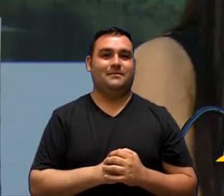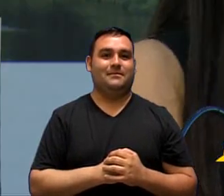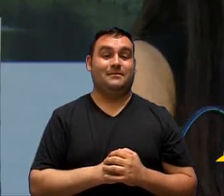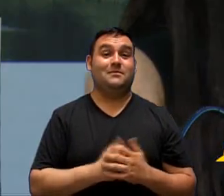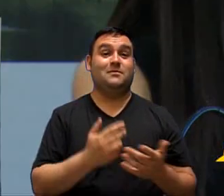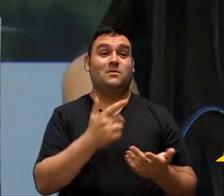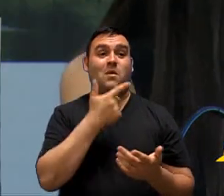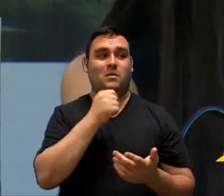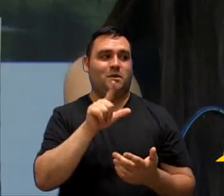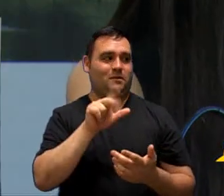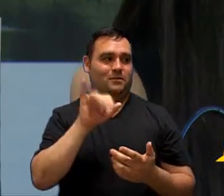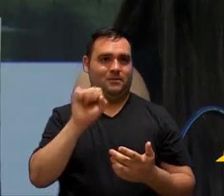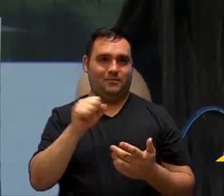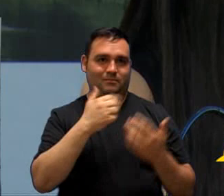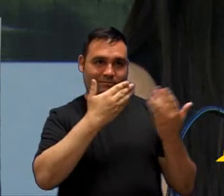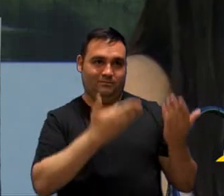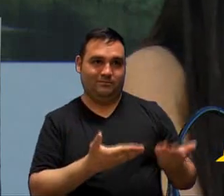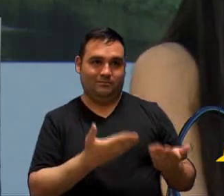Ao Luiz,